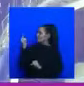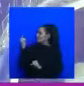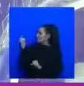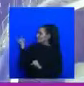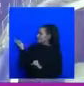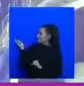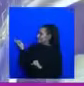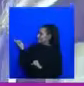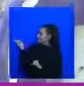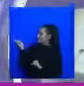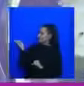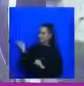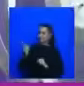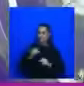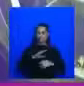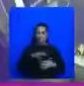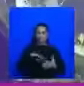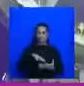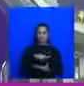Valendo!